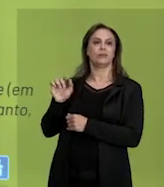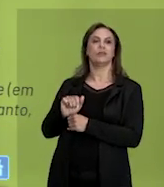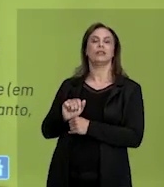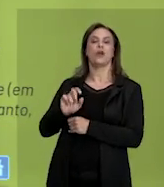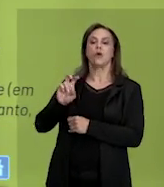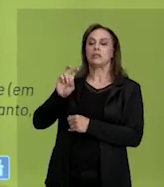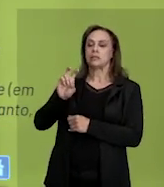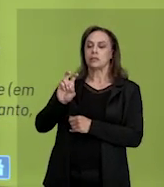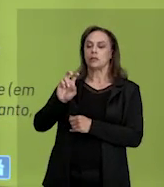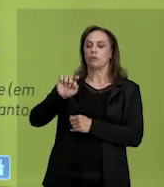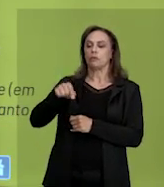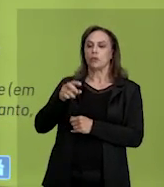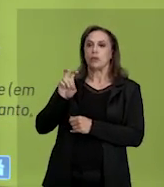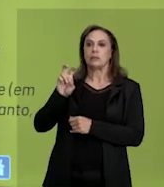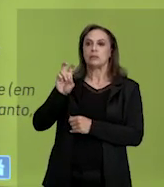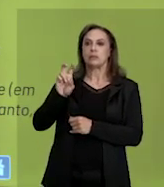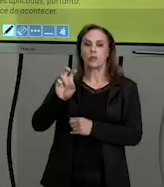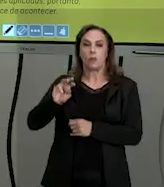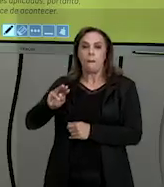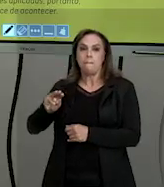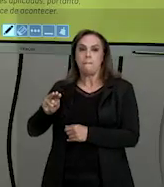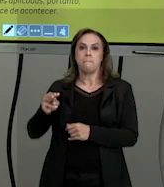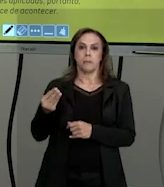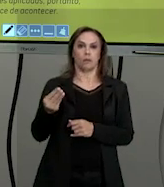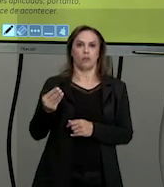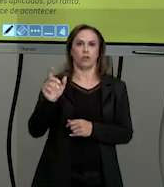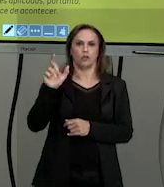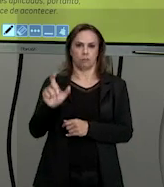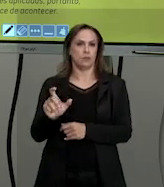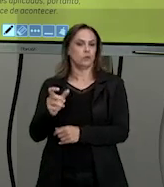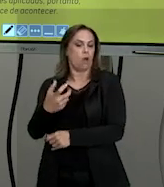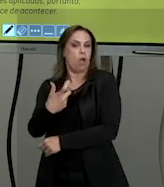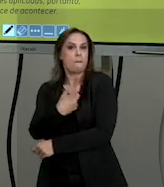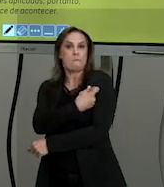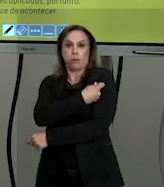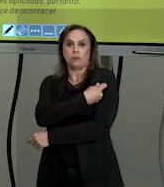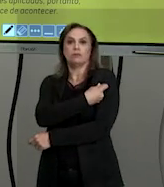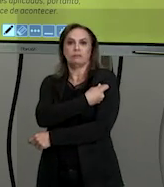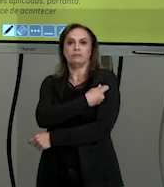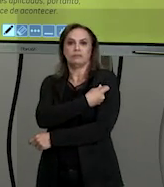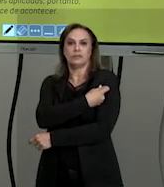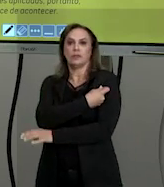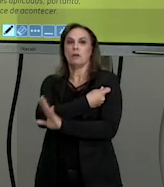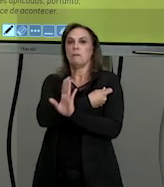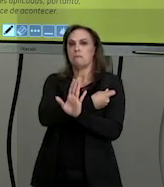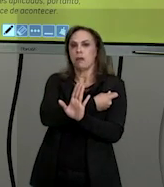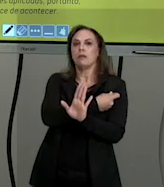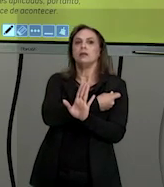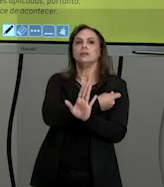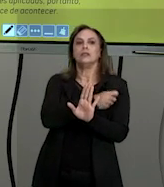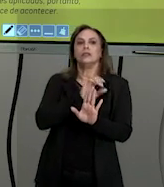5,5 milhões de doses aplicadas. Ou seja, existe uma chance de